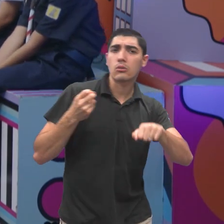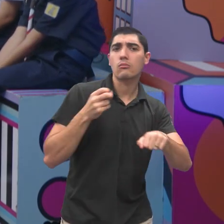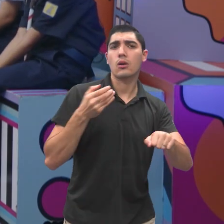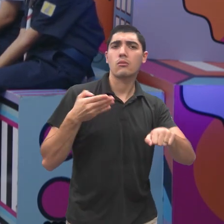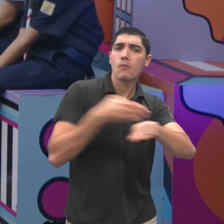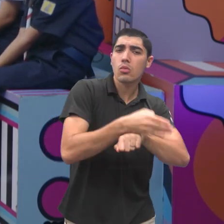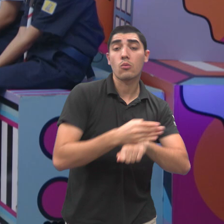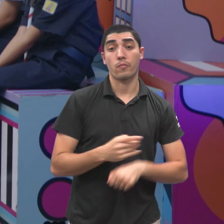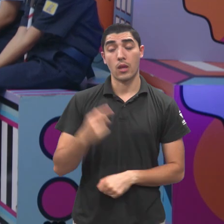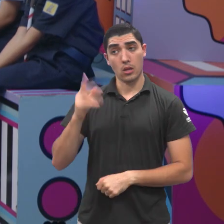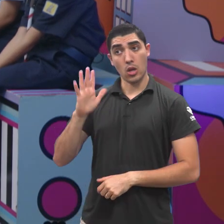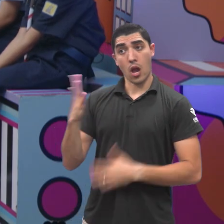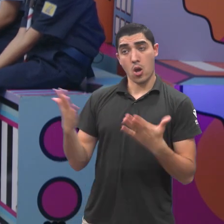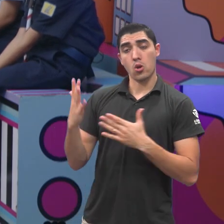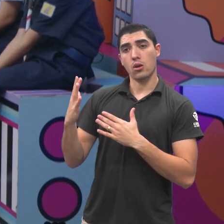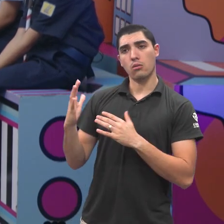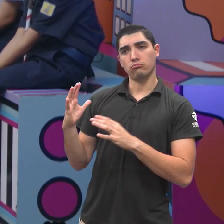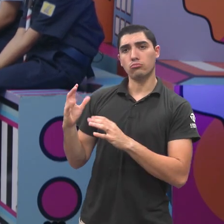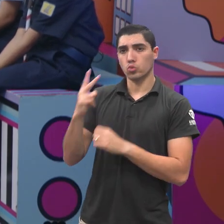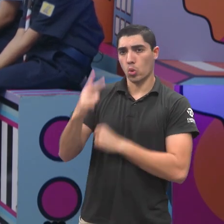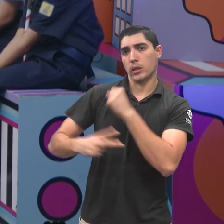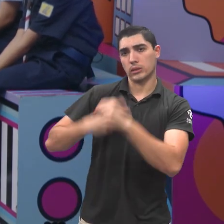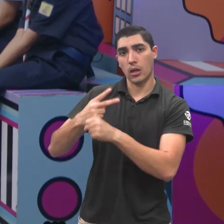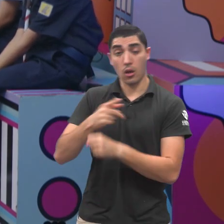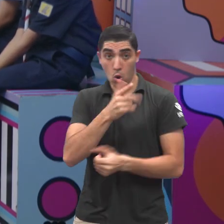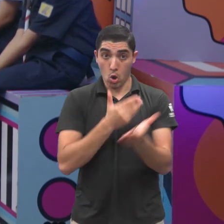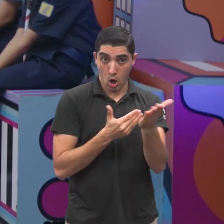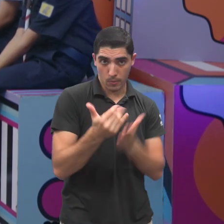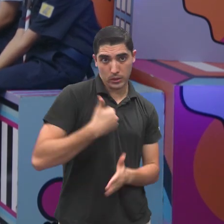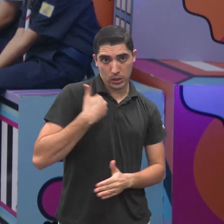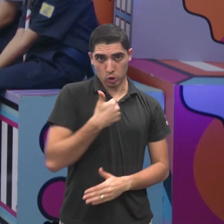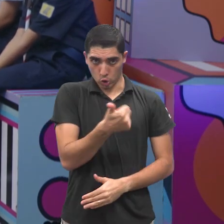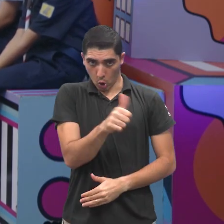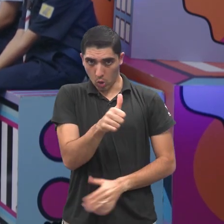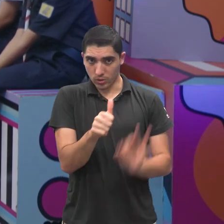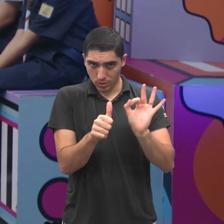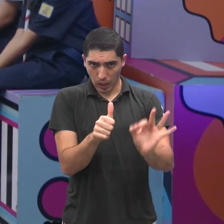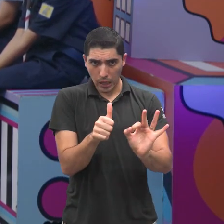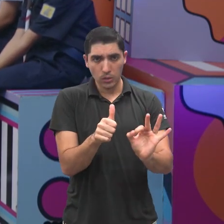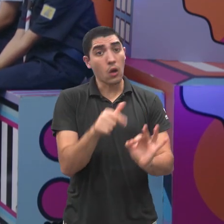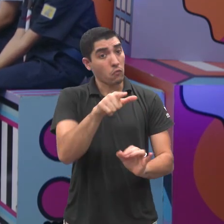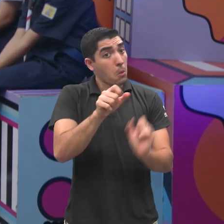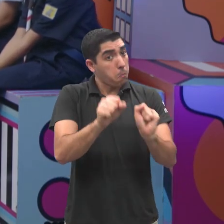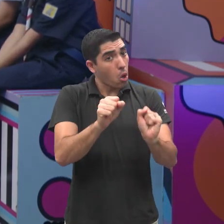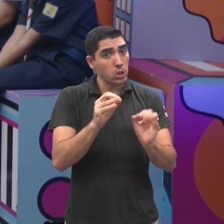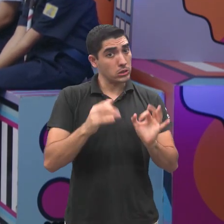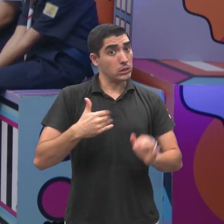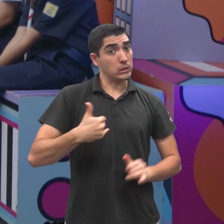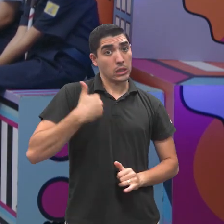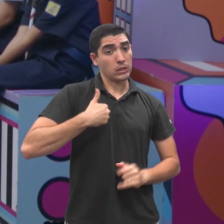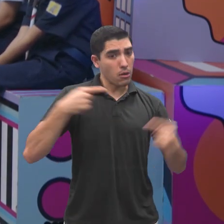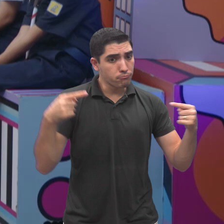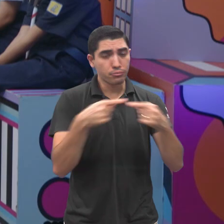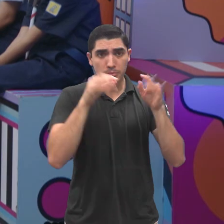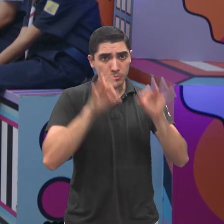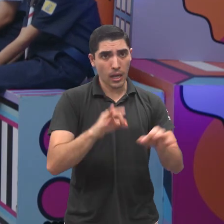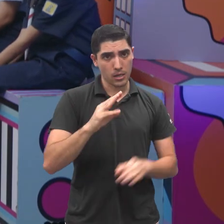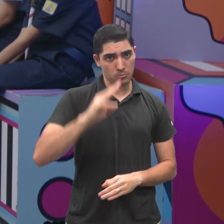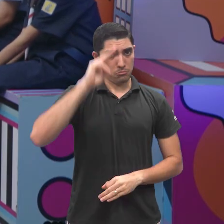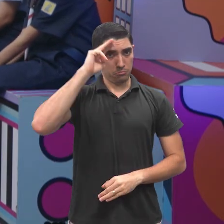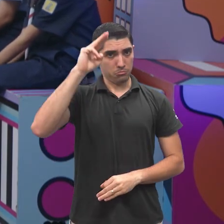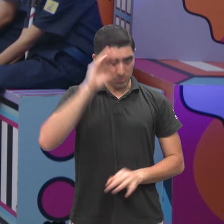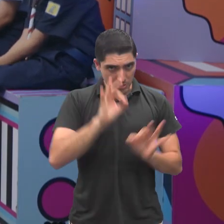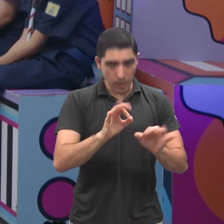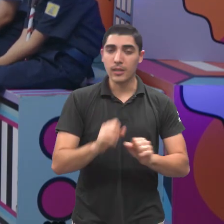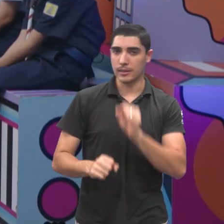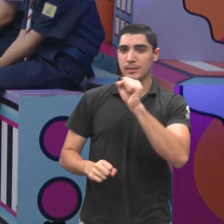Vai fazer 2 anos que eu tô fazendo escotismo então, já. Você começou com 11, já começou com idade para ser escoteira mesmo, né, Bacos? Exatamente,